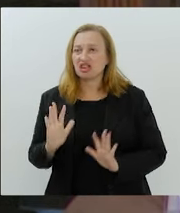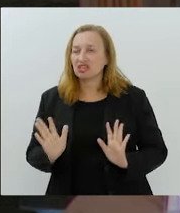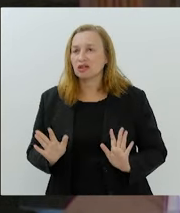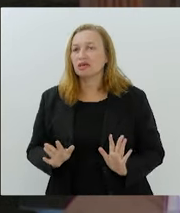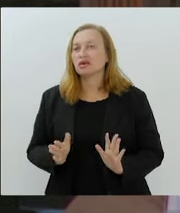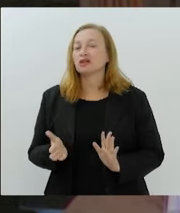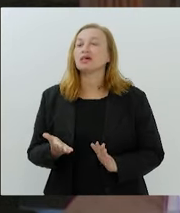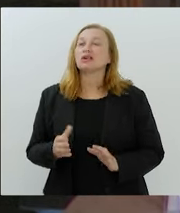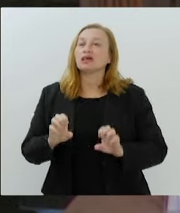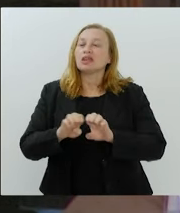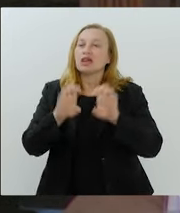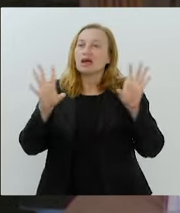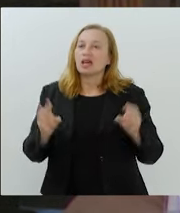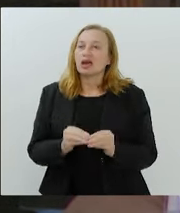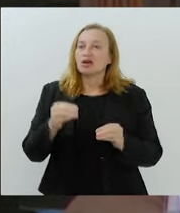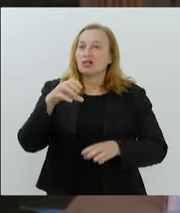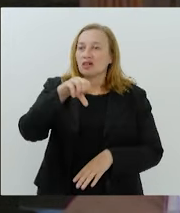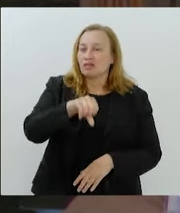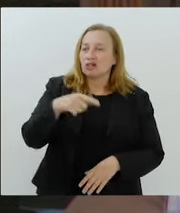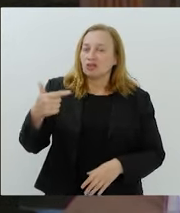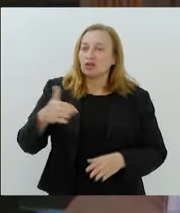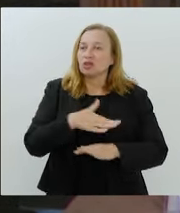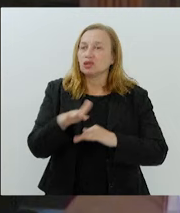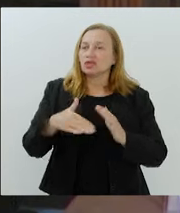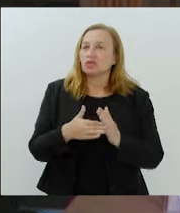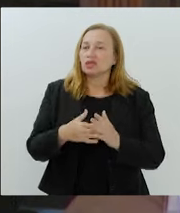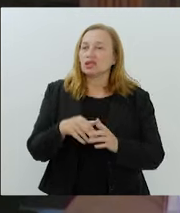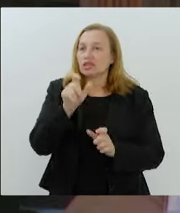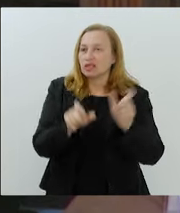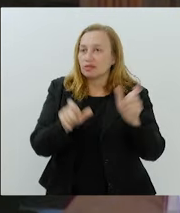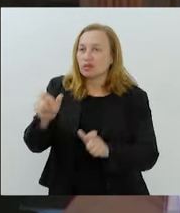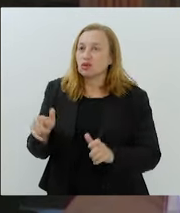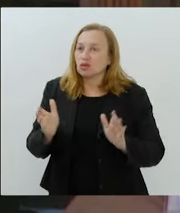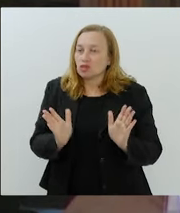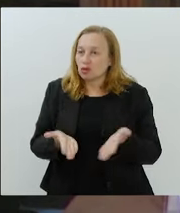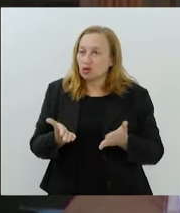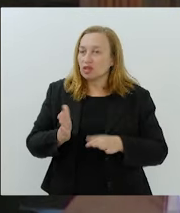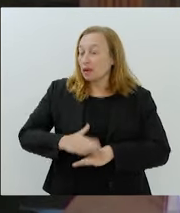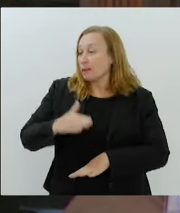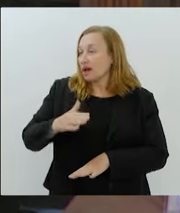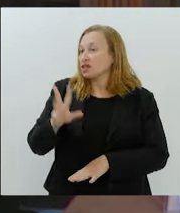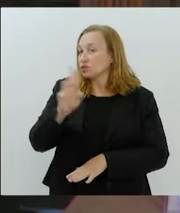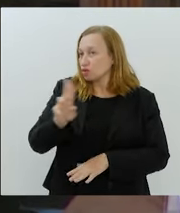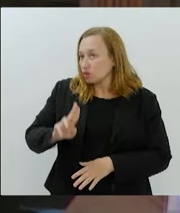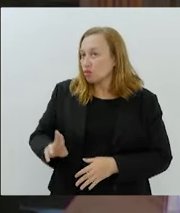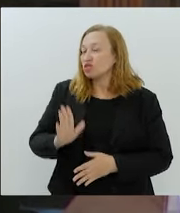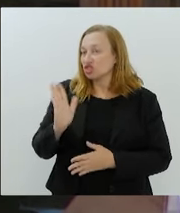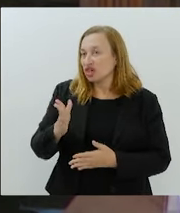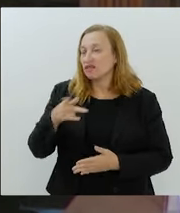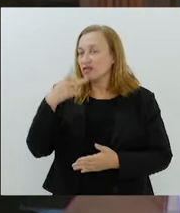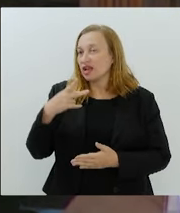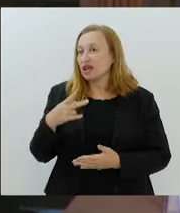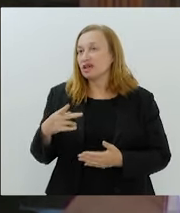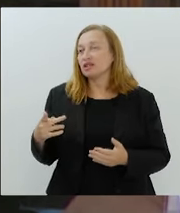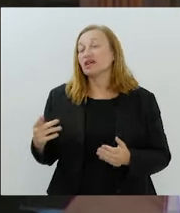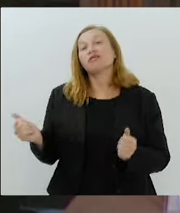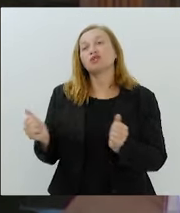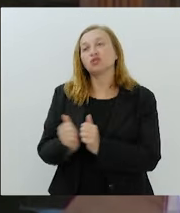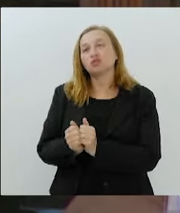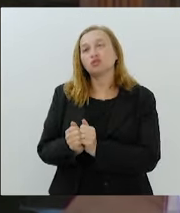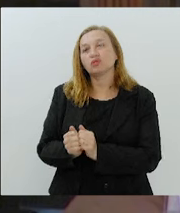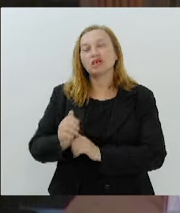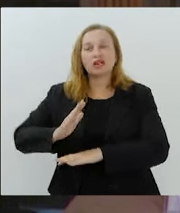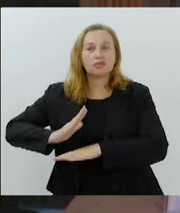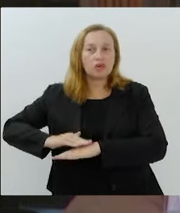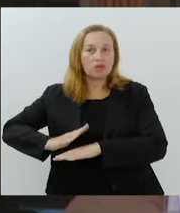Eco 92, e todas essas pessoas que estão aqui hoje, e mais esses nomes que eu citei, estavam lá, né? Lara